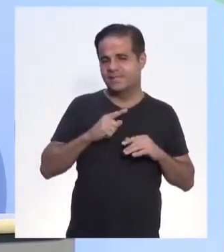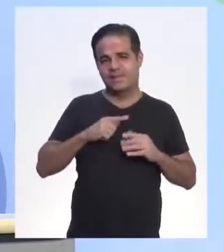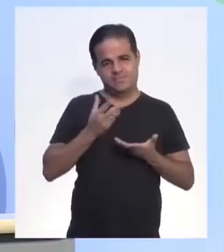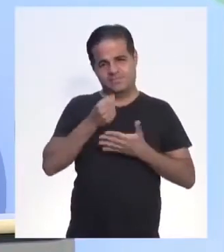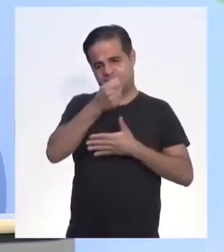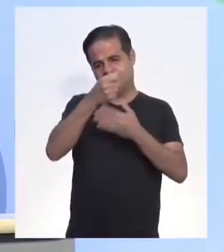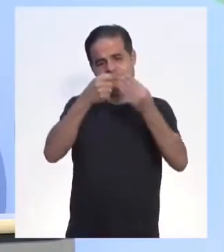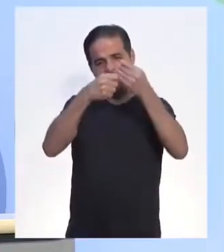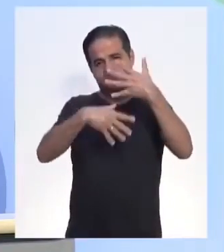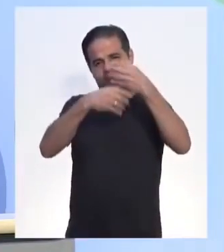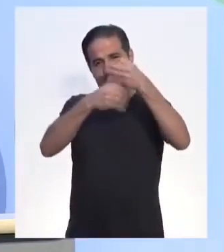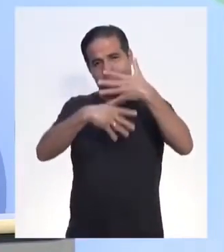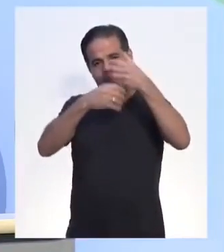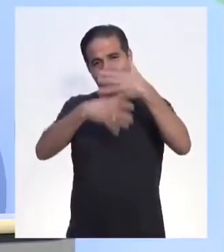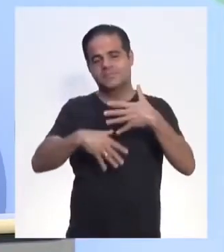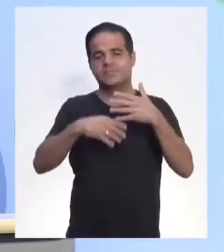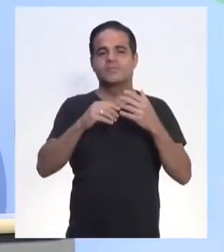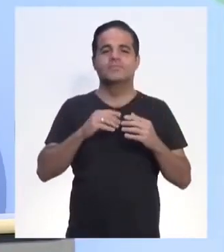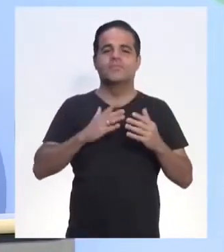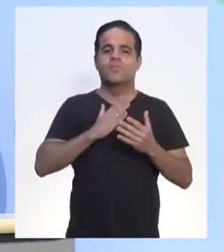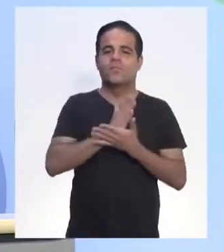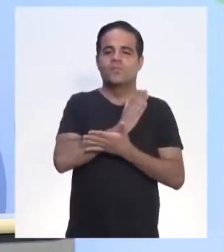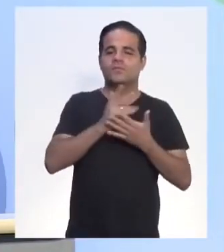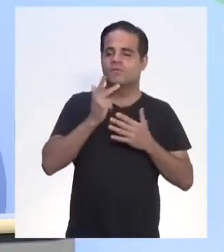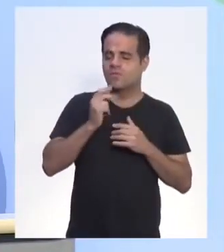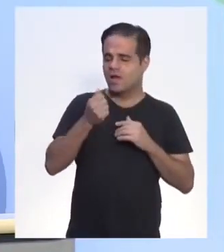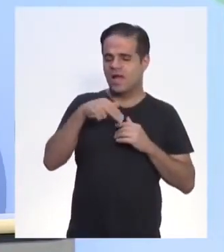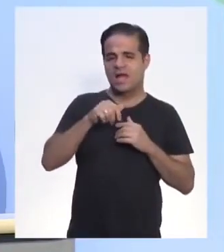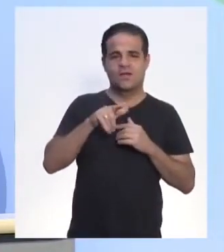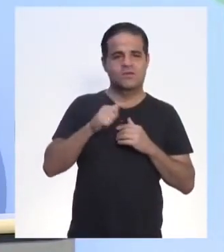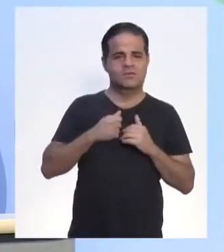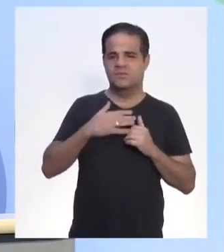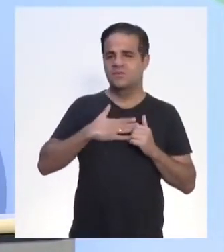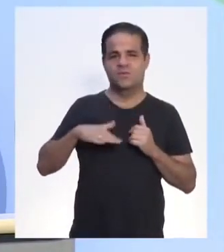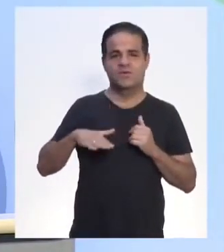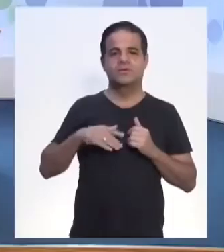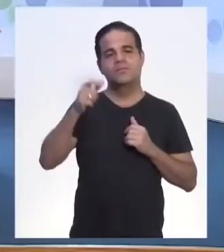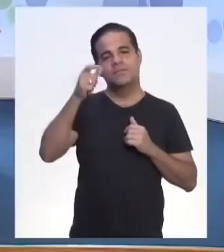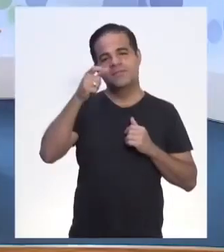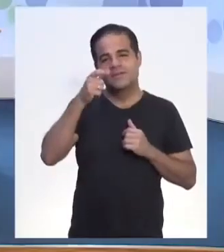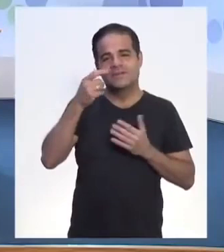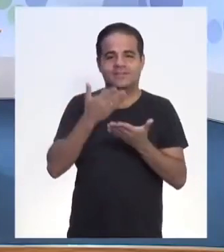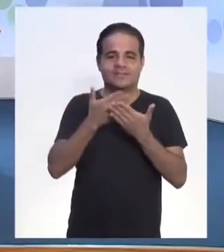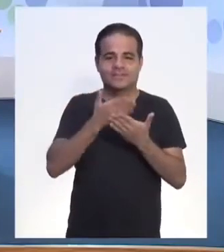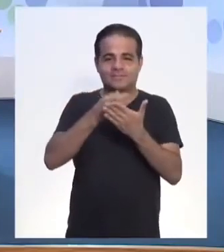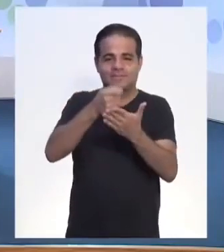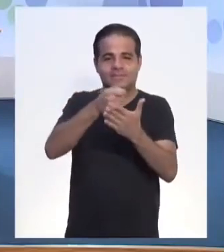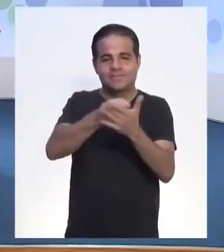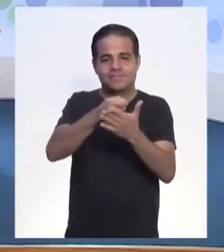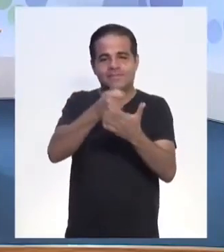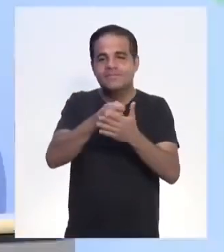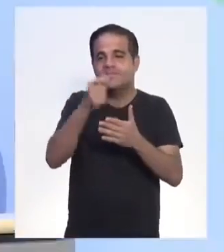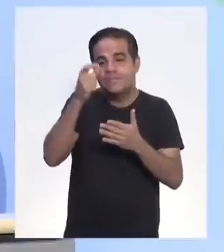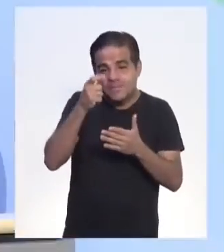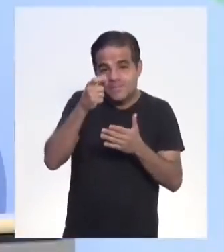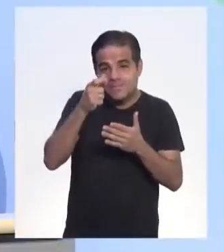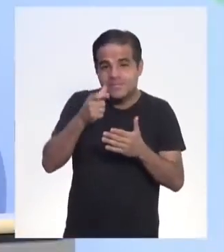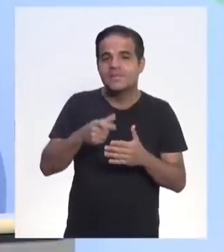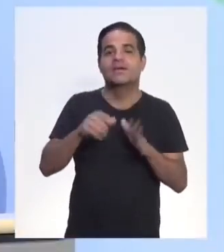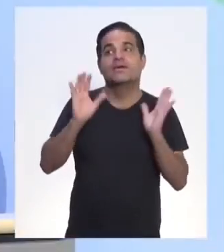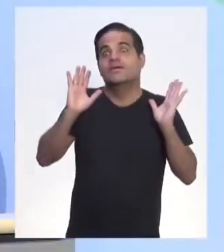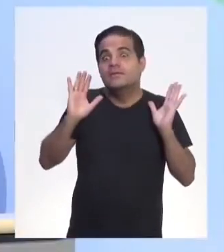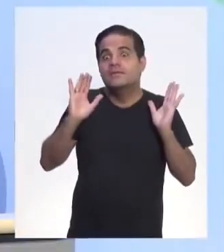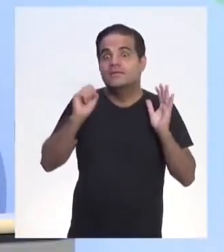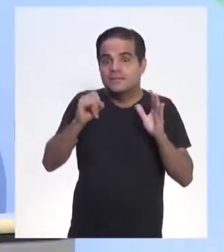aqui, tem. Ó, falaram até aqui pra mim assim, ó, Ana Luísa, eu não gosto, mas eu assisto por obrigação. Se tá assistindo, miga,